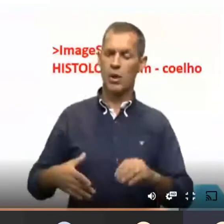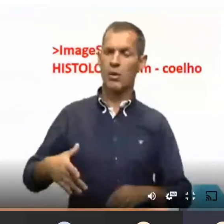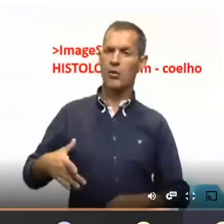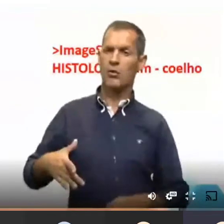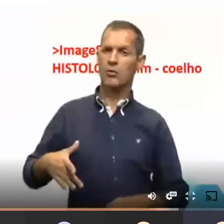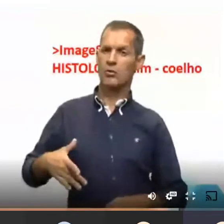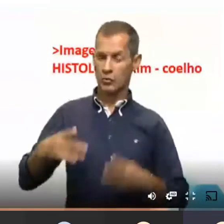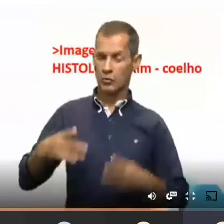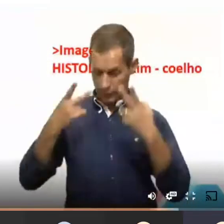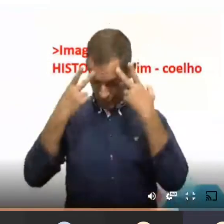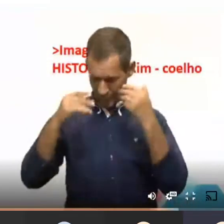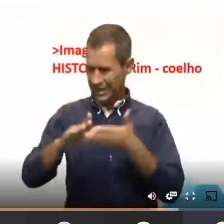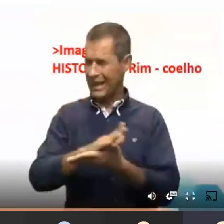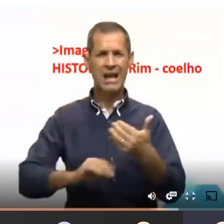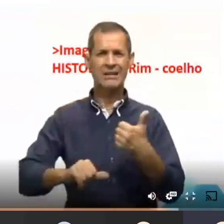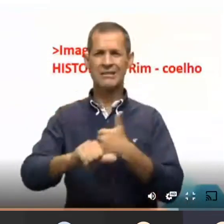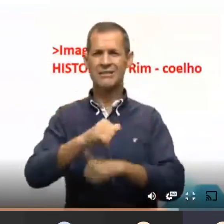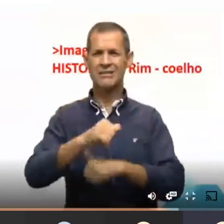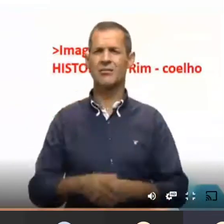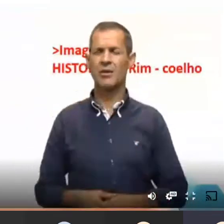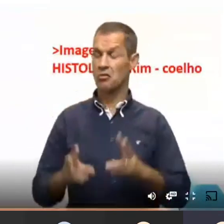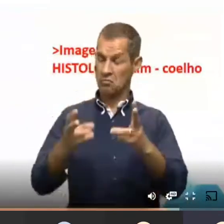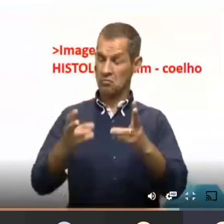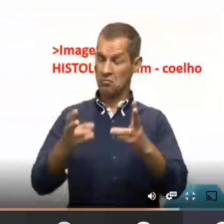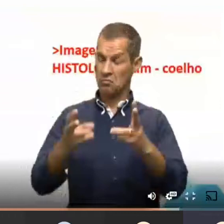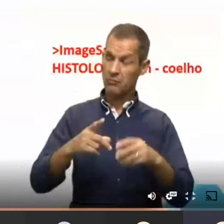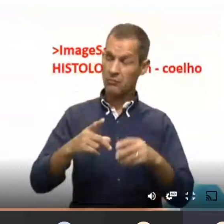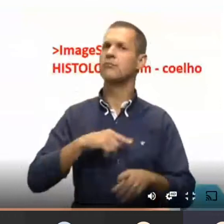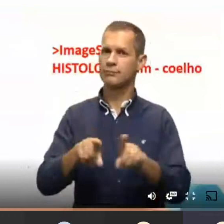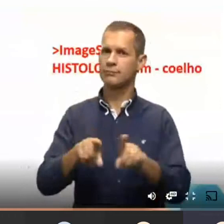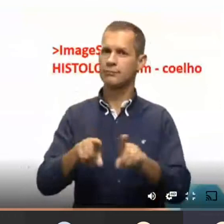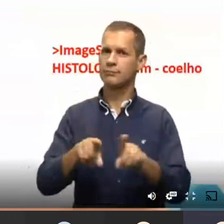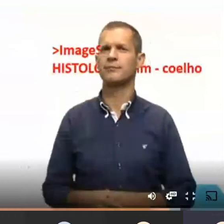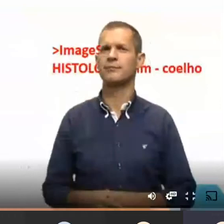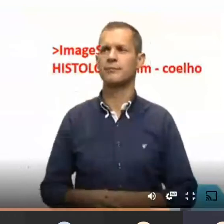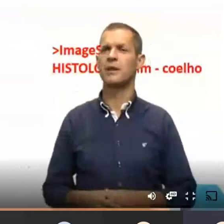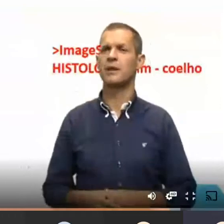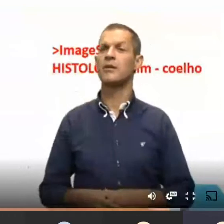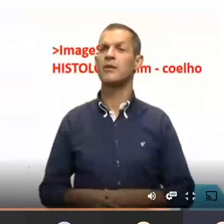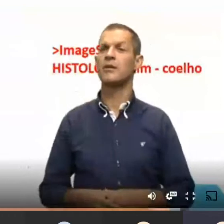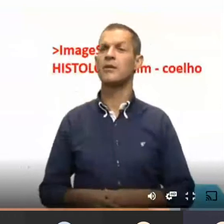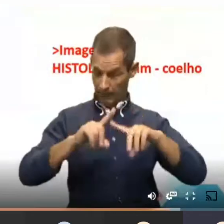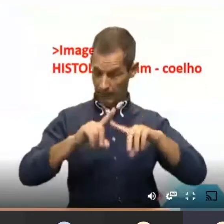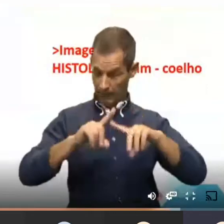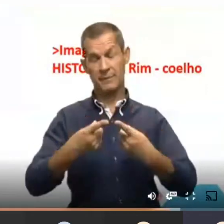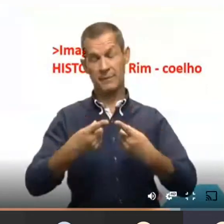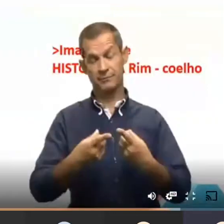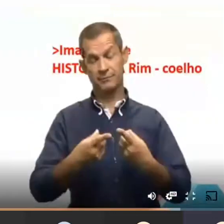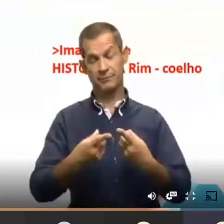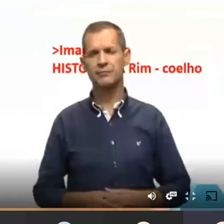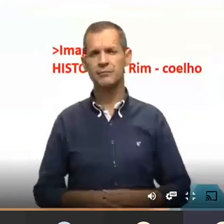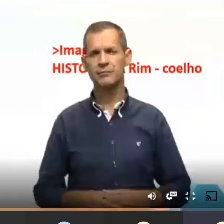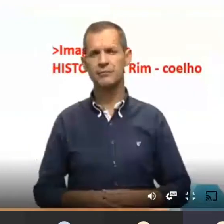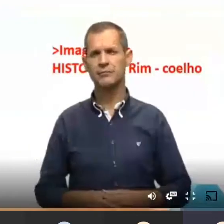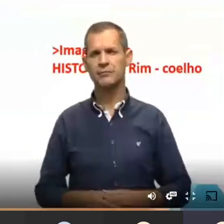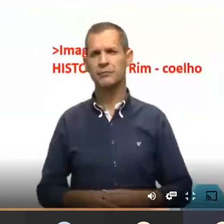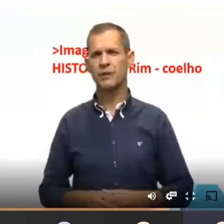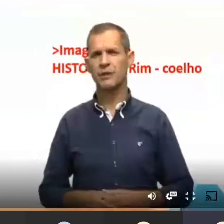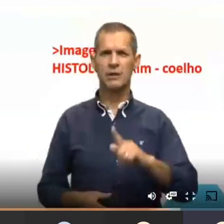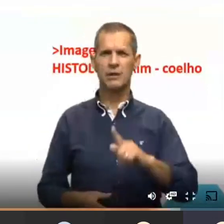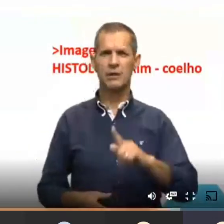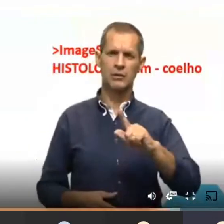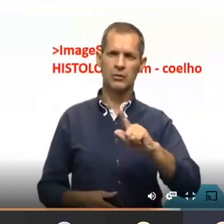rim normais, sem alteração visível, né? Temos aqui também. E no caso